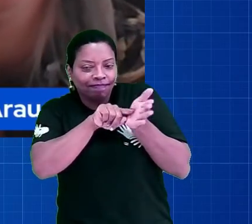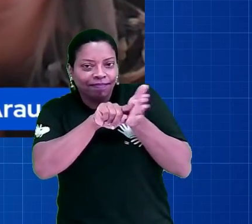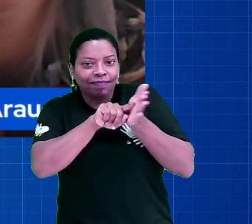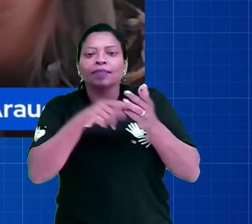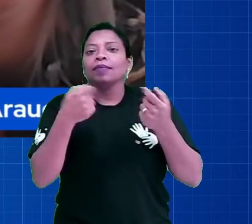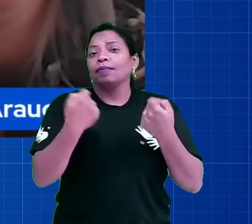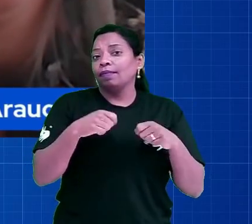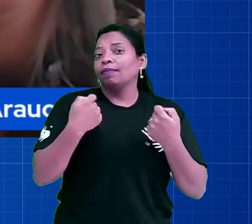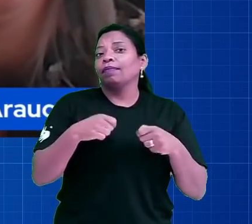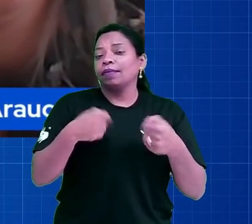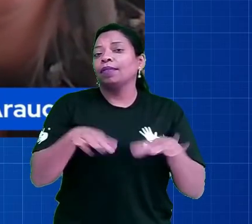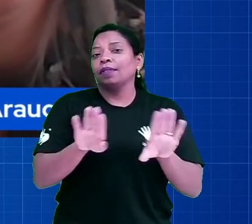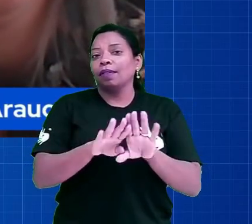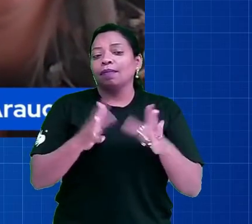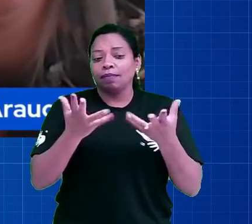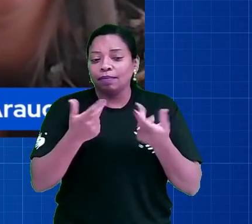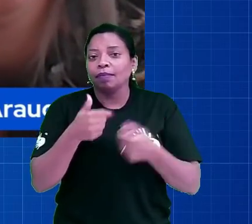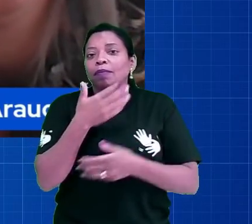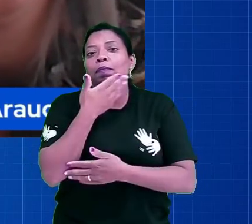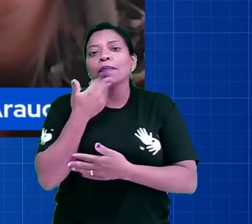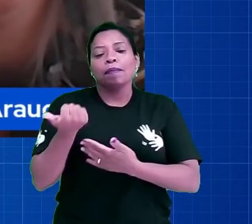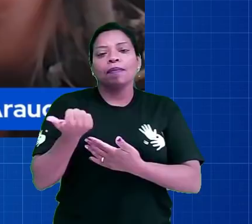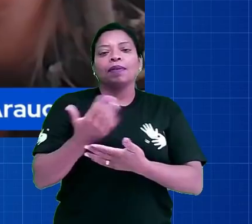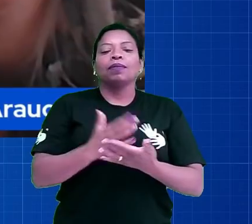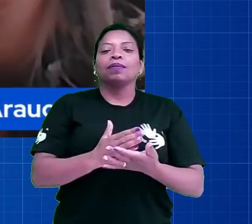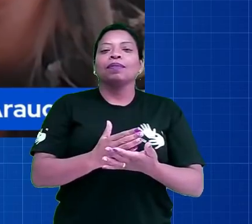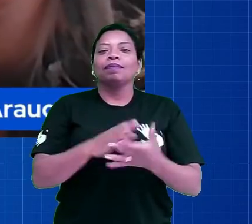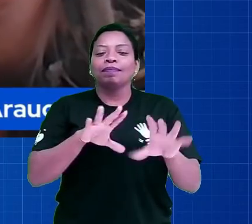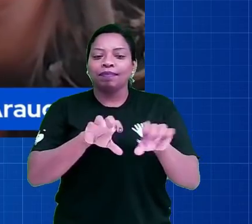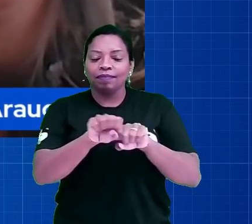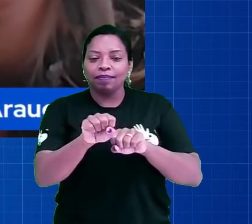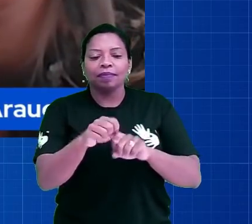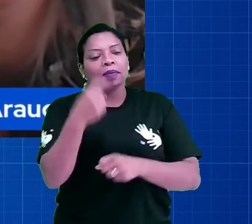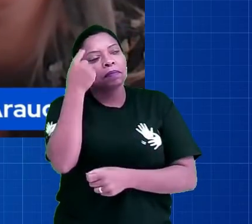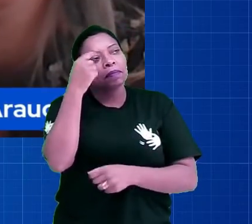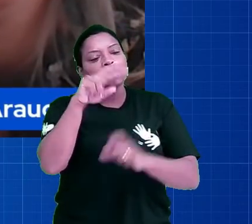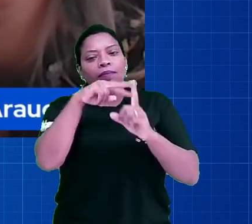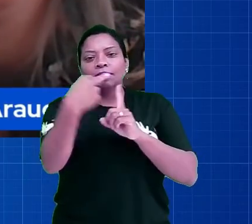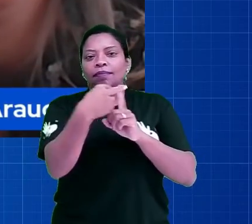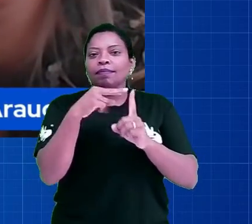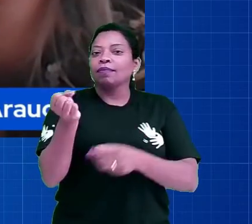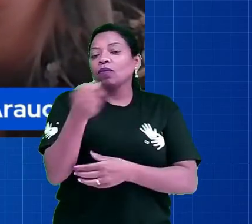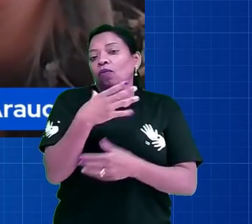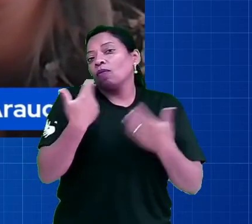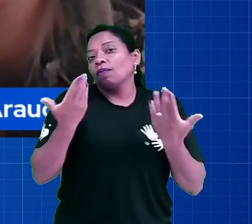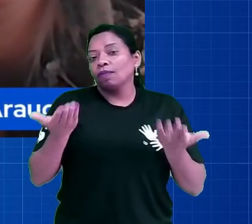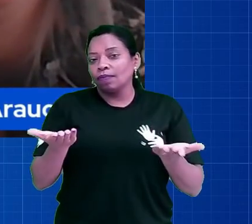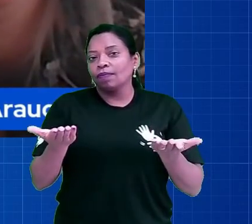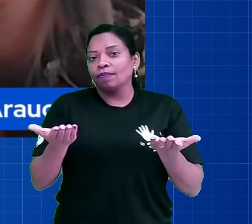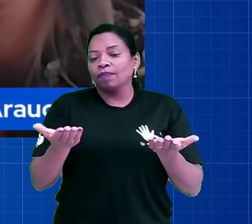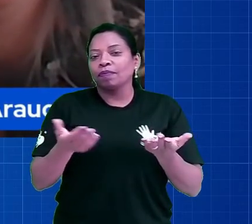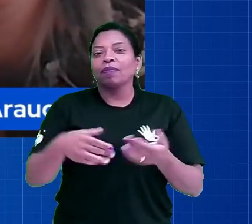se qualificar, de estar sempre, né, pensando em novas perspectivas, e é isso. As nossas